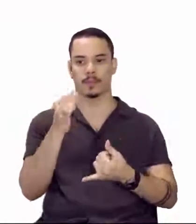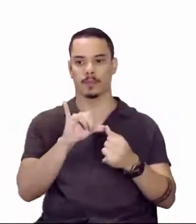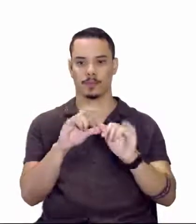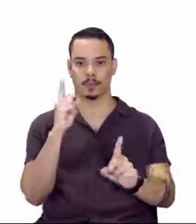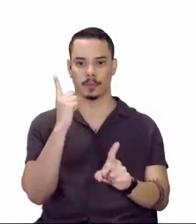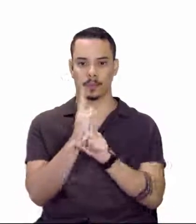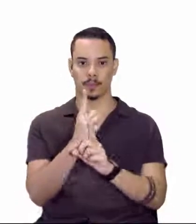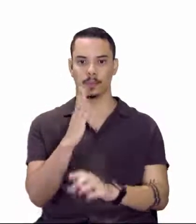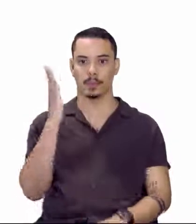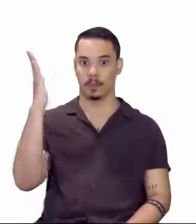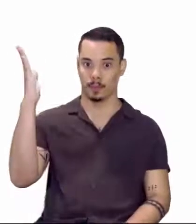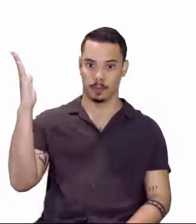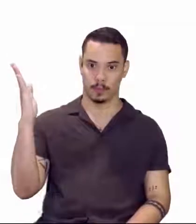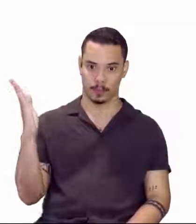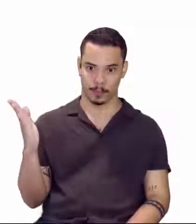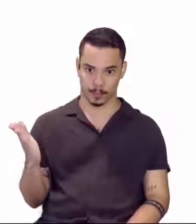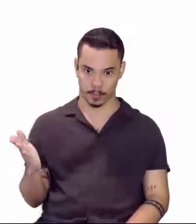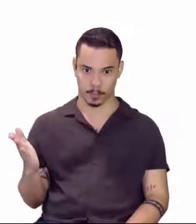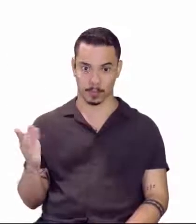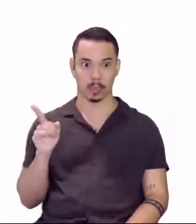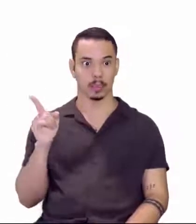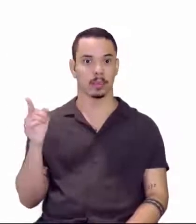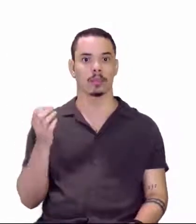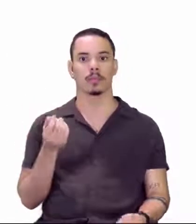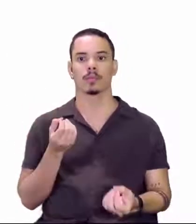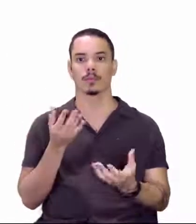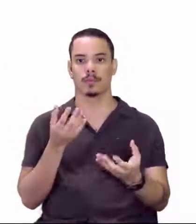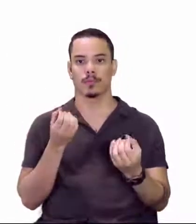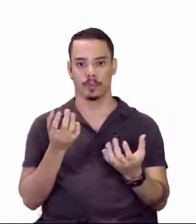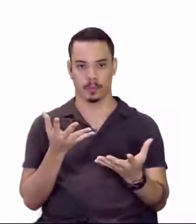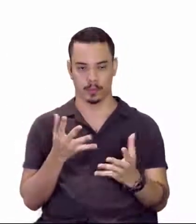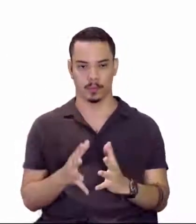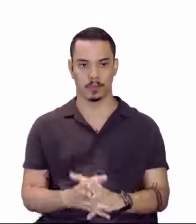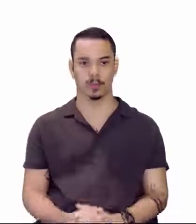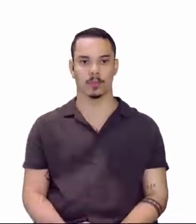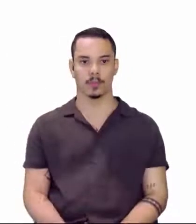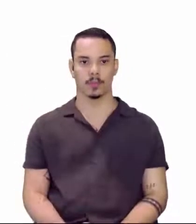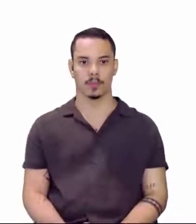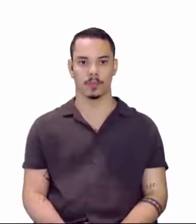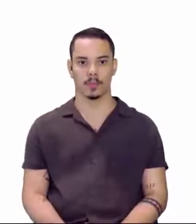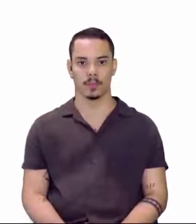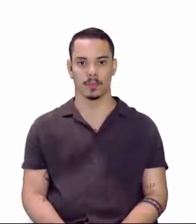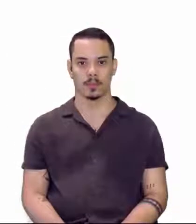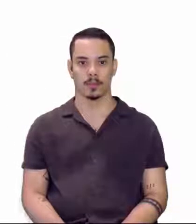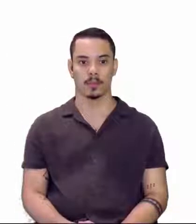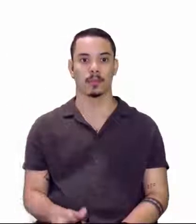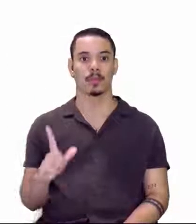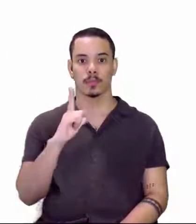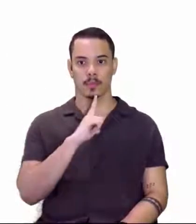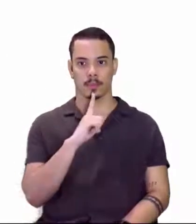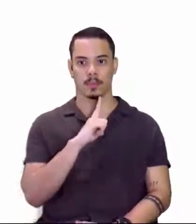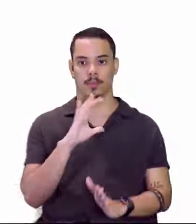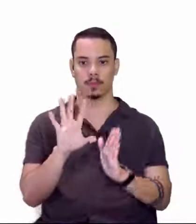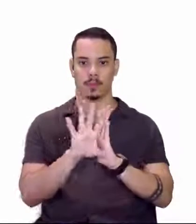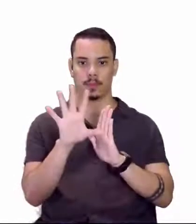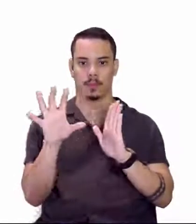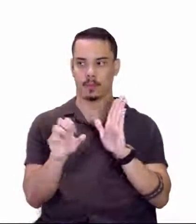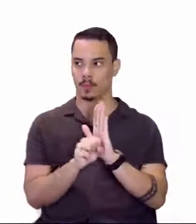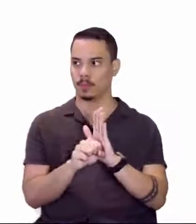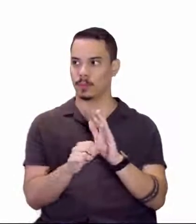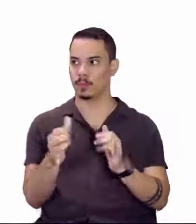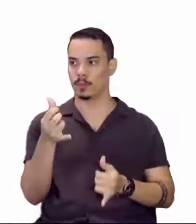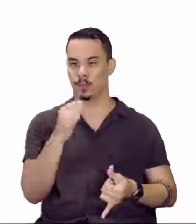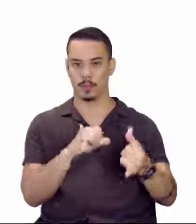para isso, vejam só, essas informações. Aqui nós temos o símbolo do elemento químico,